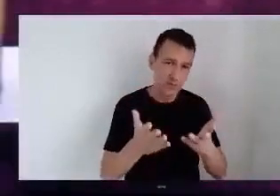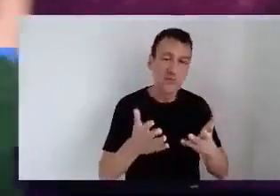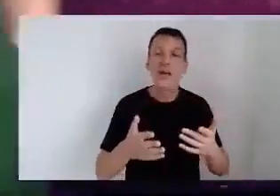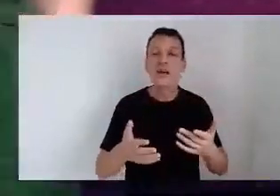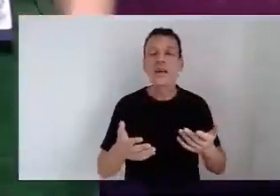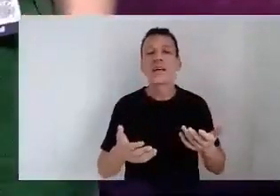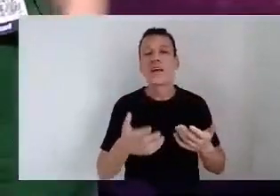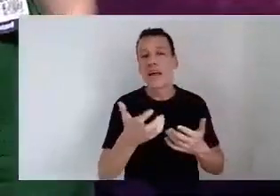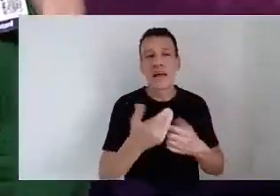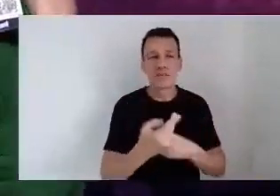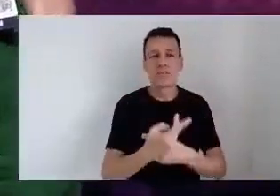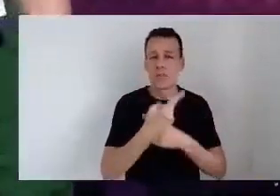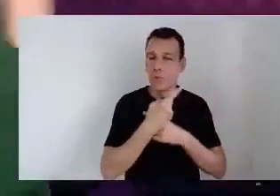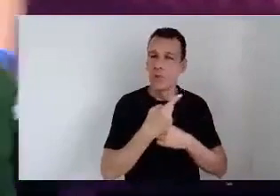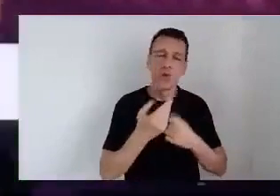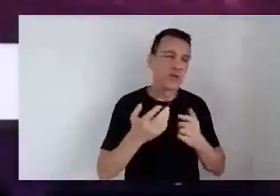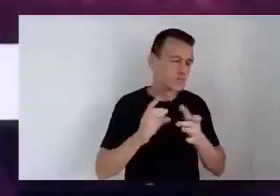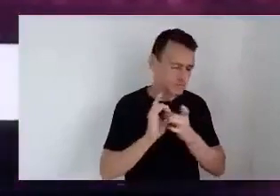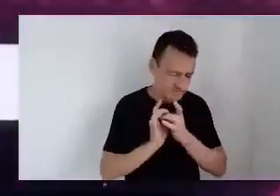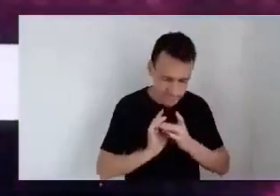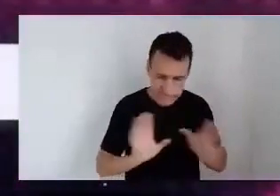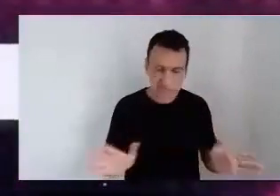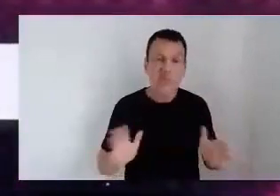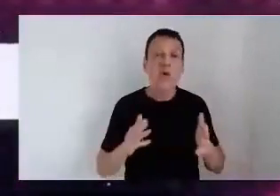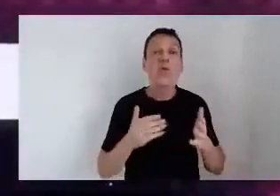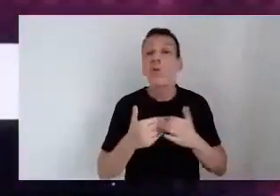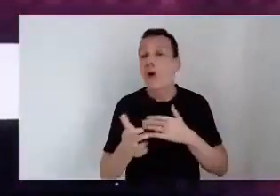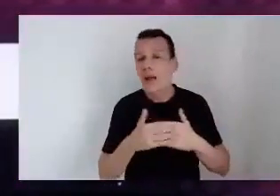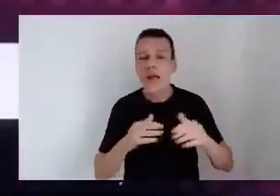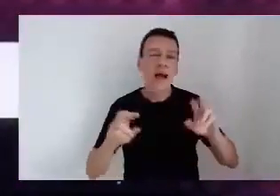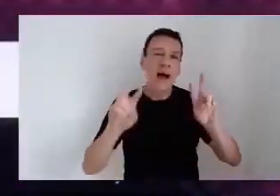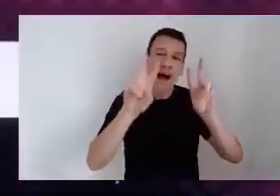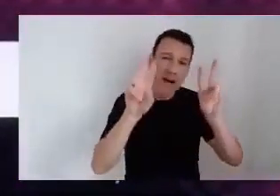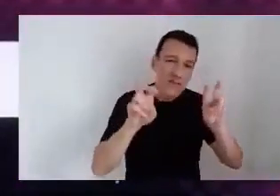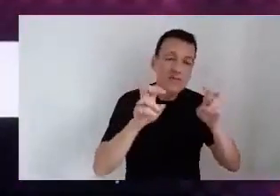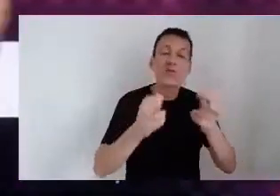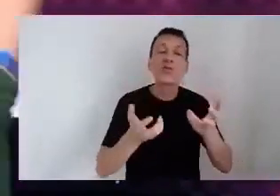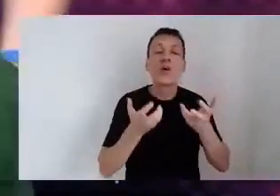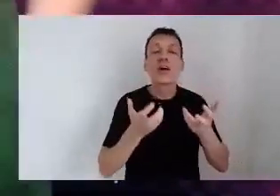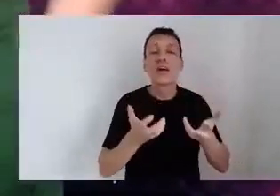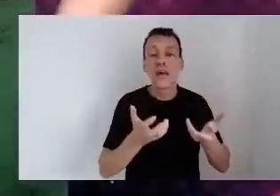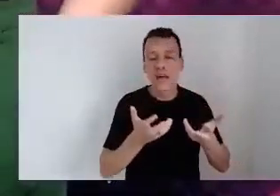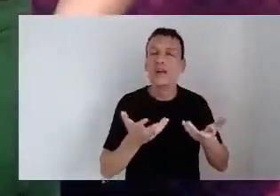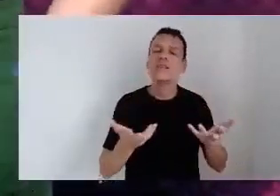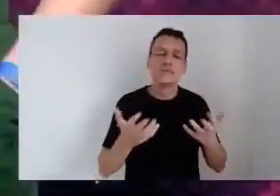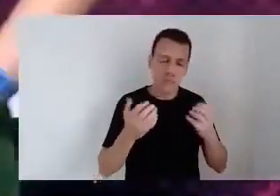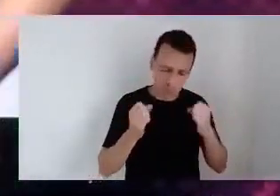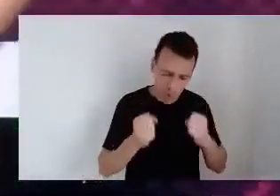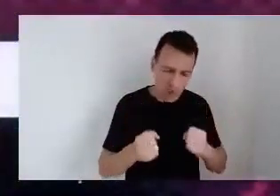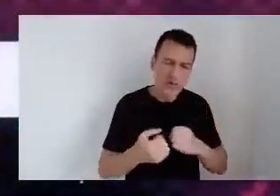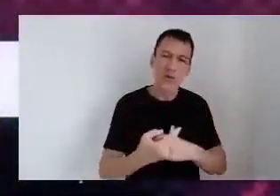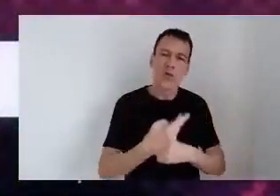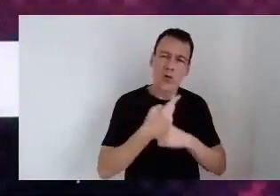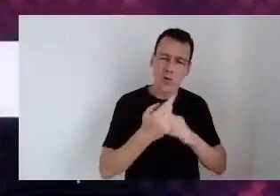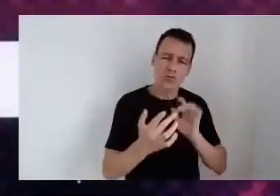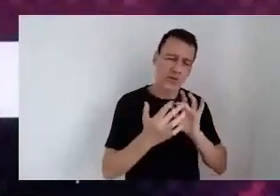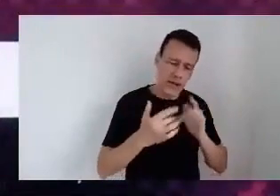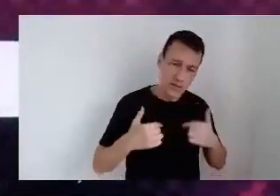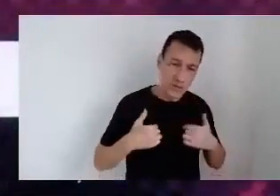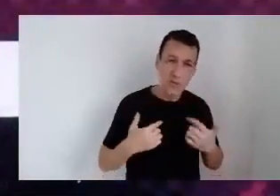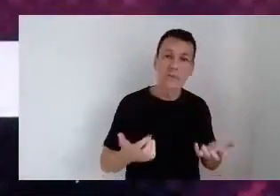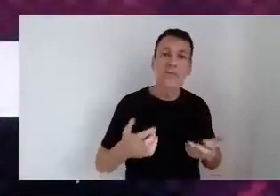enfim, quiserem conversar de outros cases, a gente fica super à disposição. Conheçam também o trabalho da Bridge, né? Está há bastante tempo no mercado